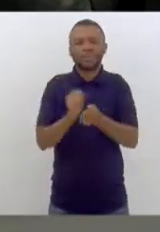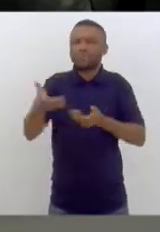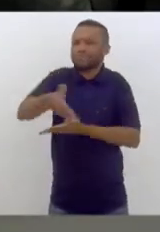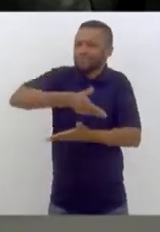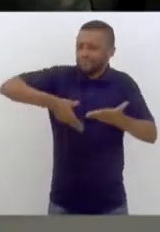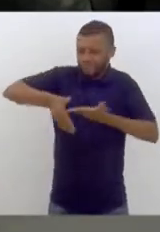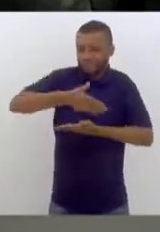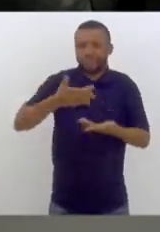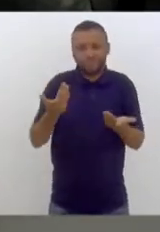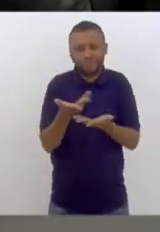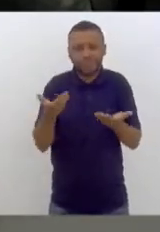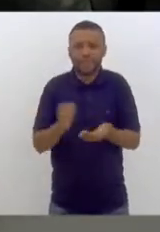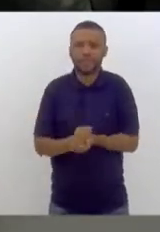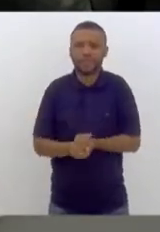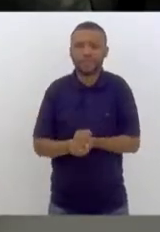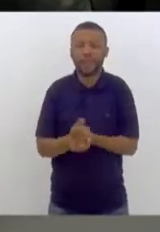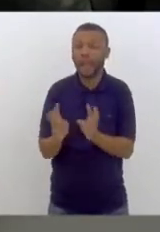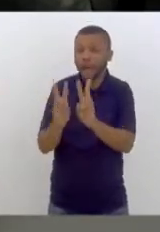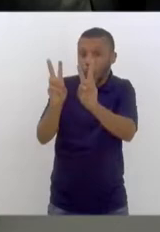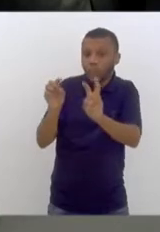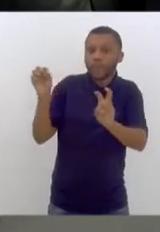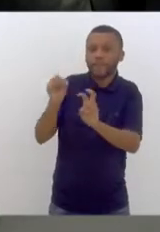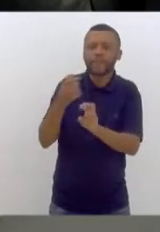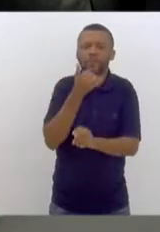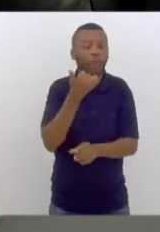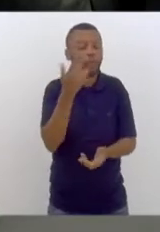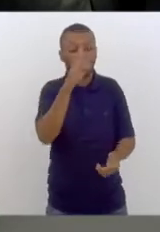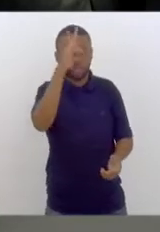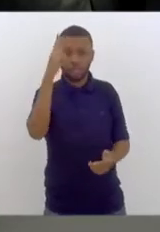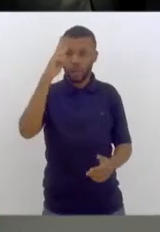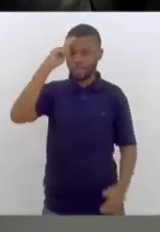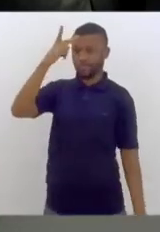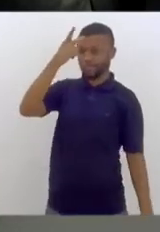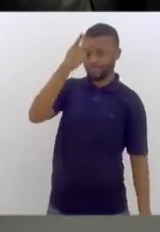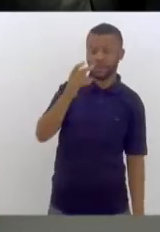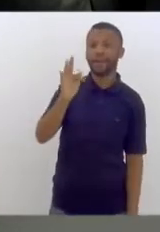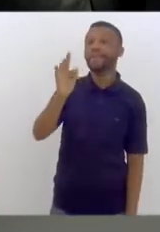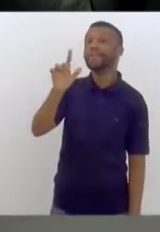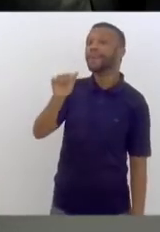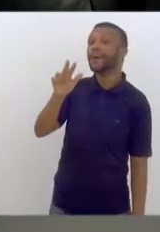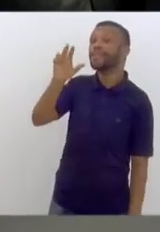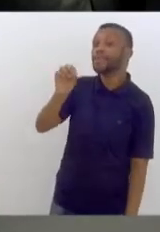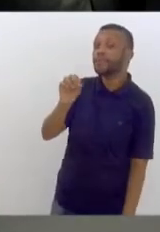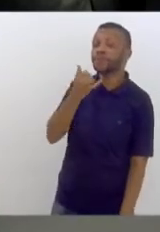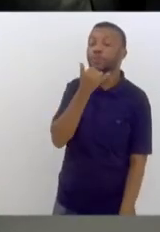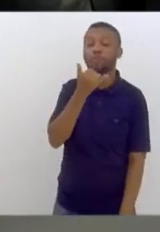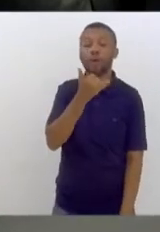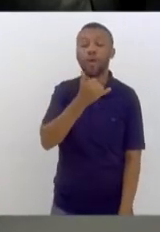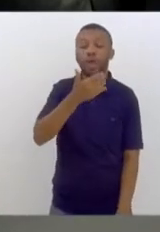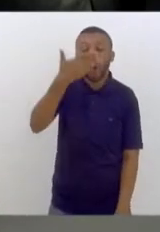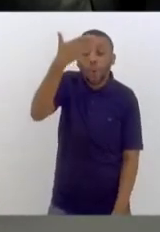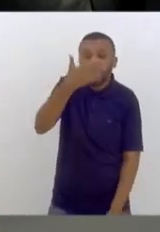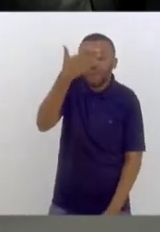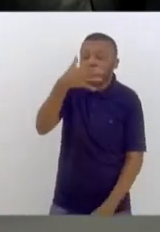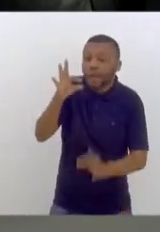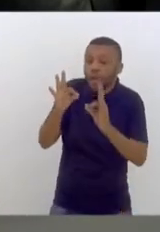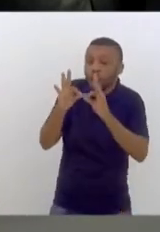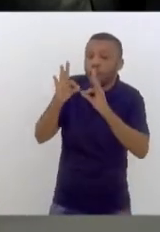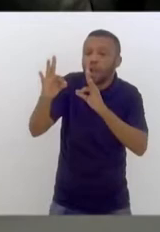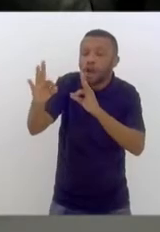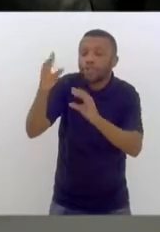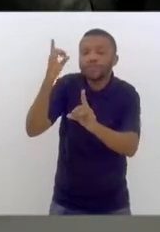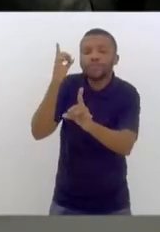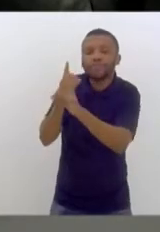presente, apesar de ser um Flávio tema... Serafini. É Flávio, desculpa. A visão não me permite. Peço